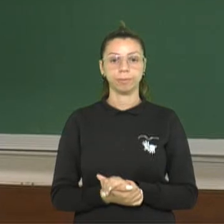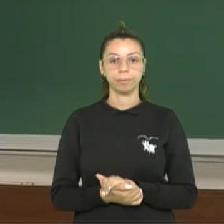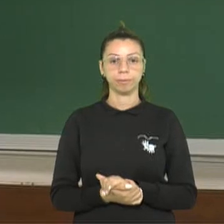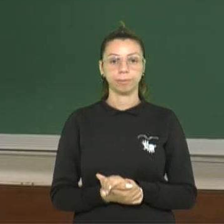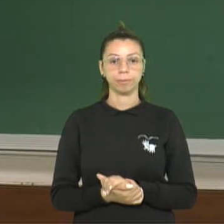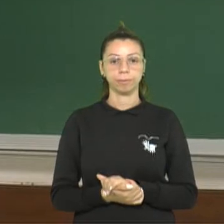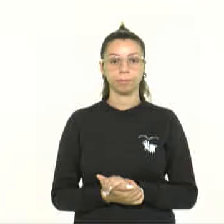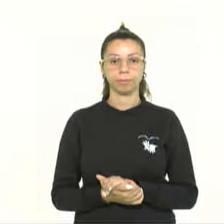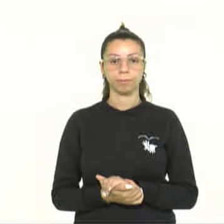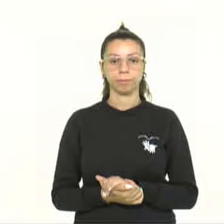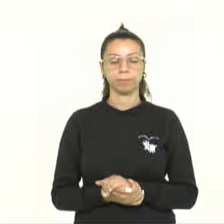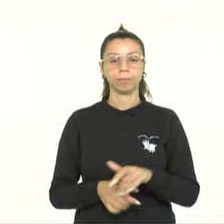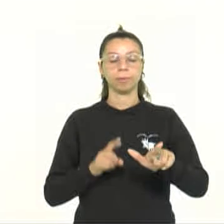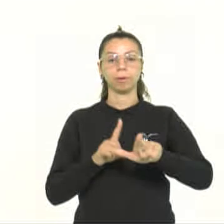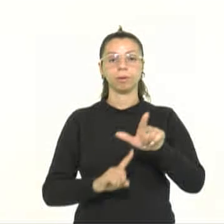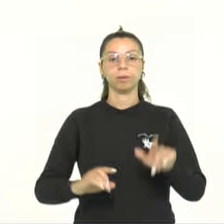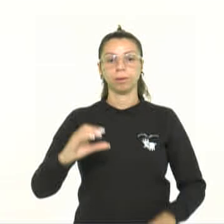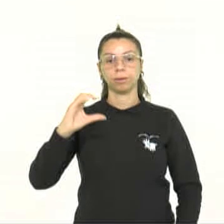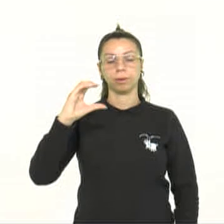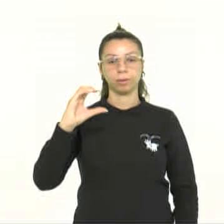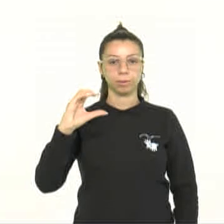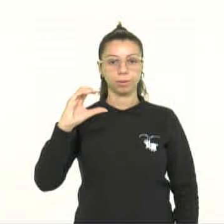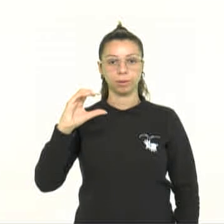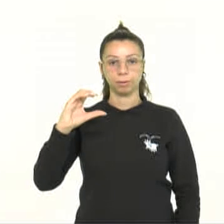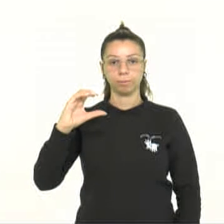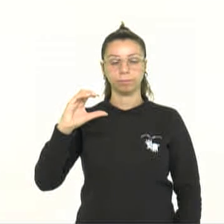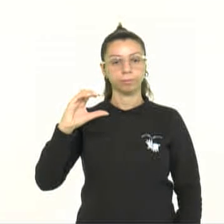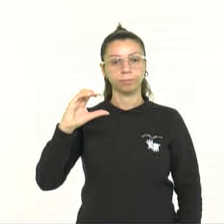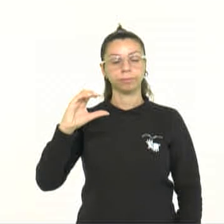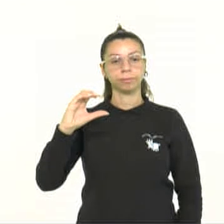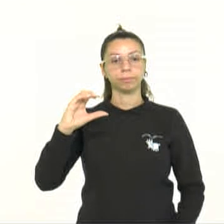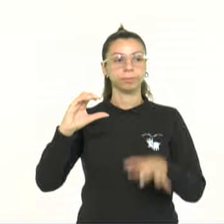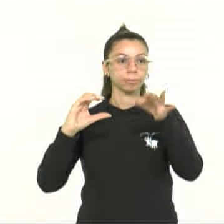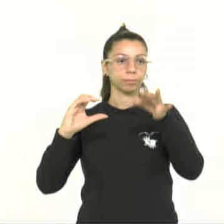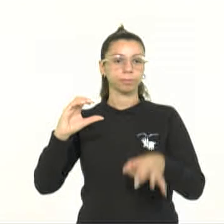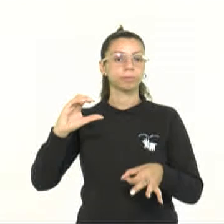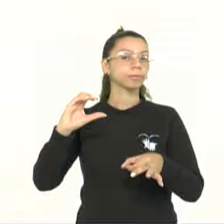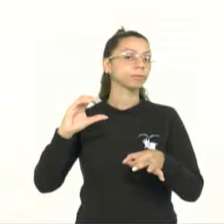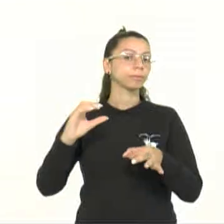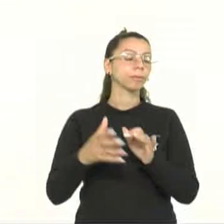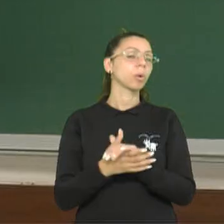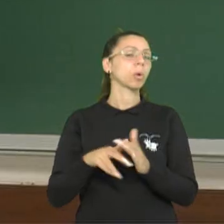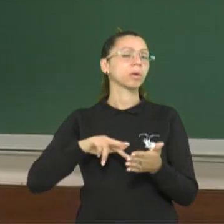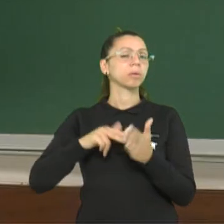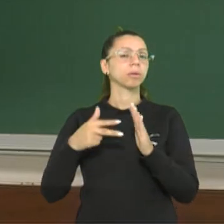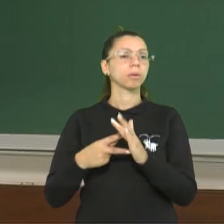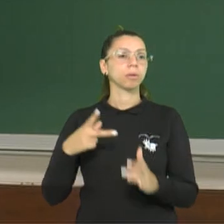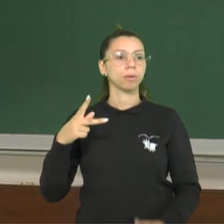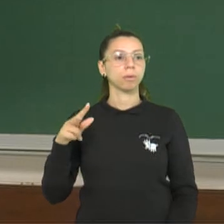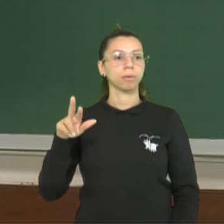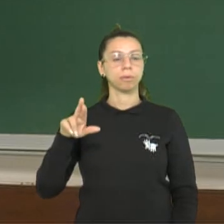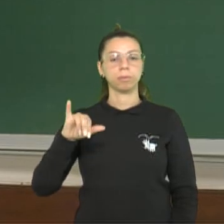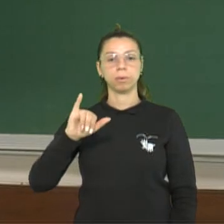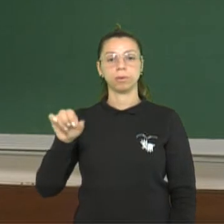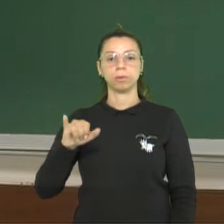É se valorar e aceitar la diversidade. Então, o que, que é prejuízo? Prejuízo